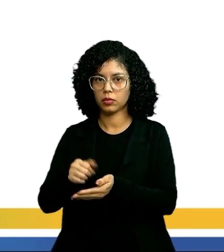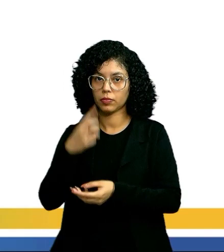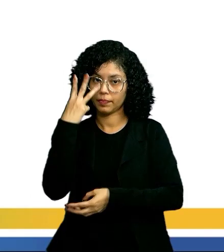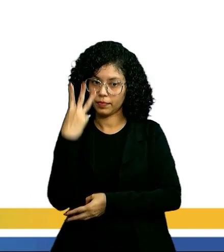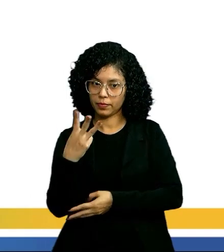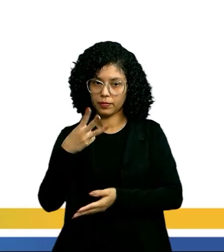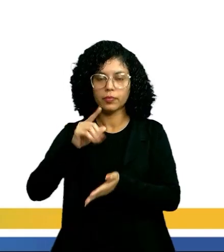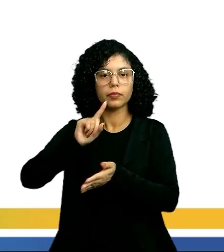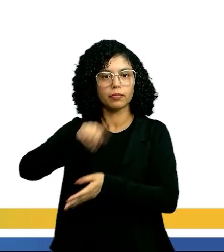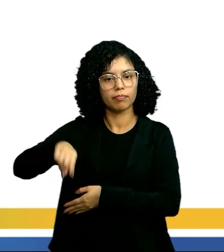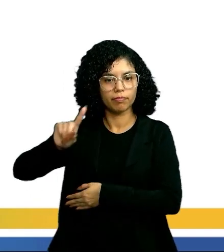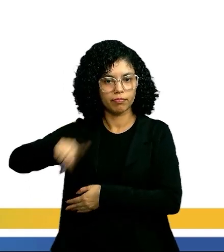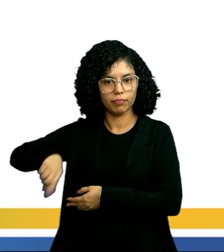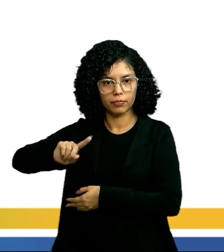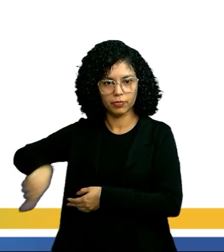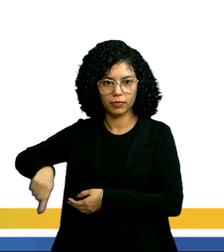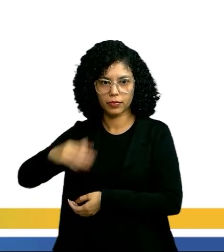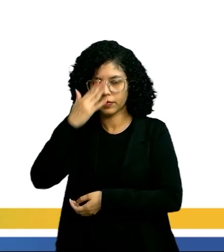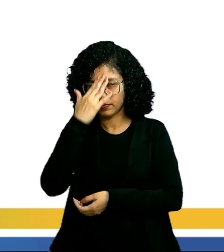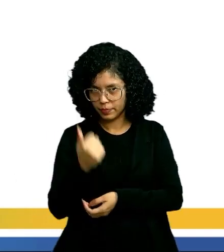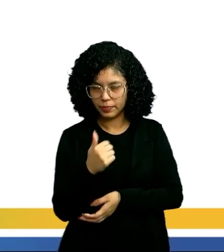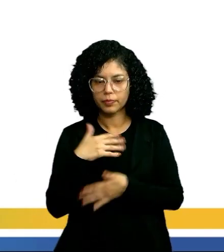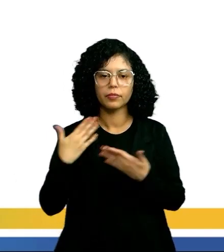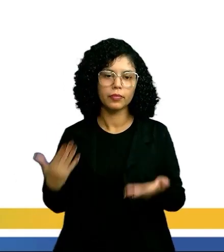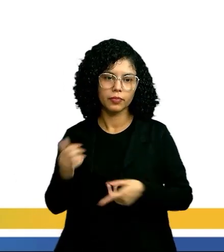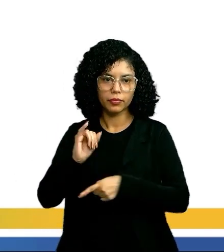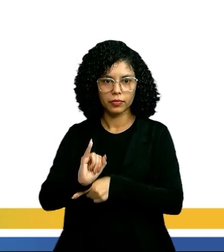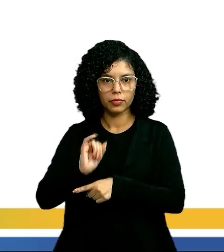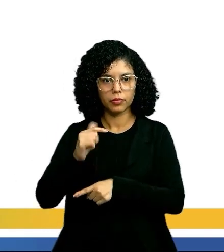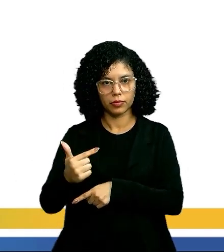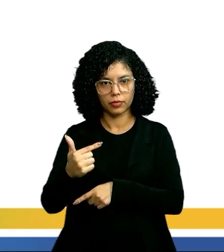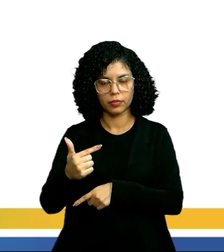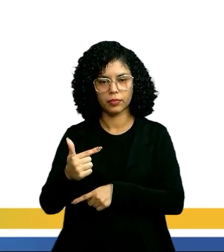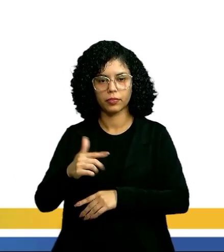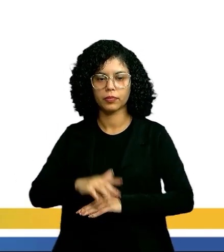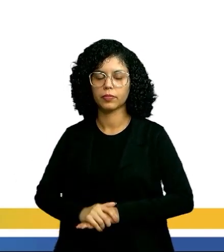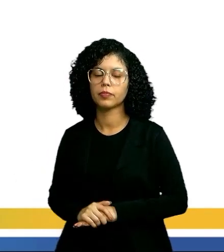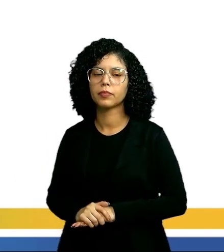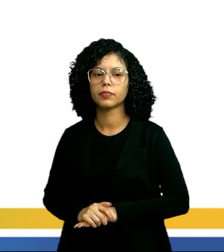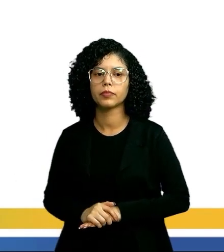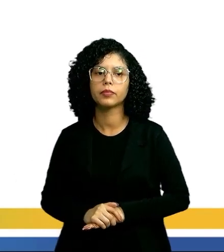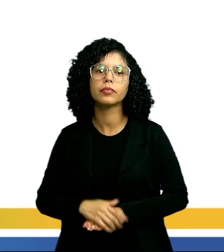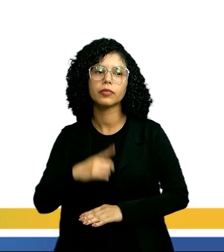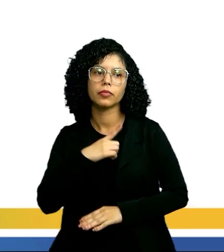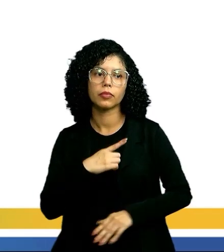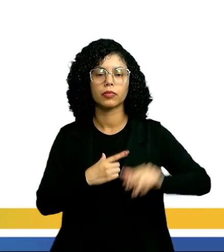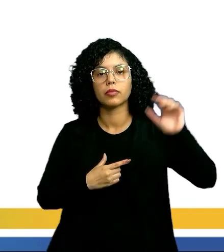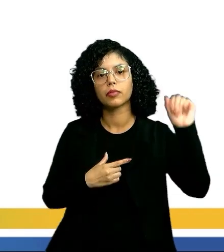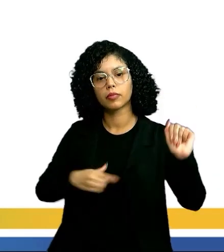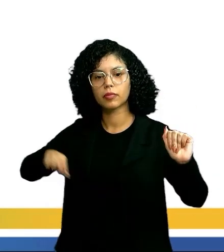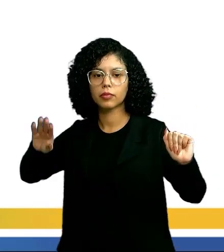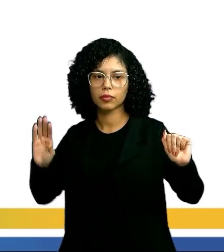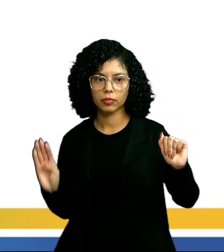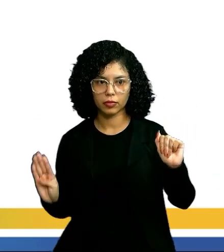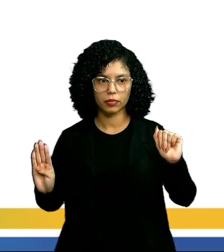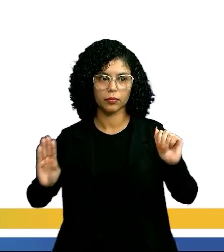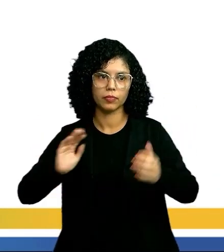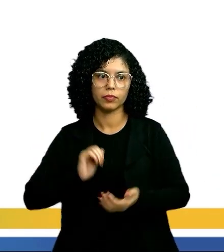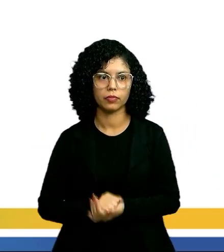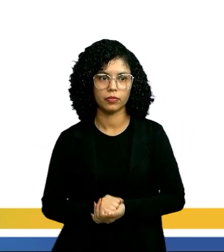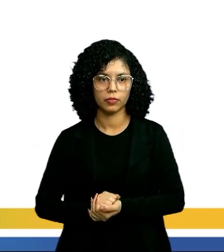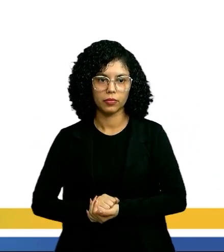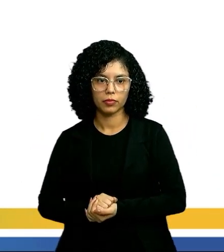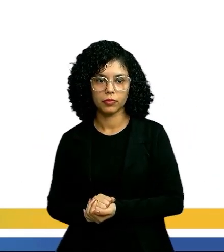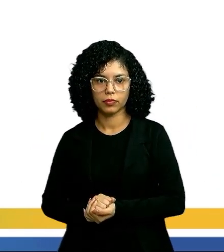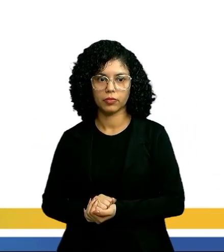cancelou 3 alternativas aí só sabendo que o iodo molecular é I2. Então nós ficamos aí com a alternativa C